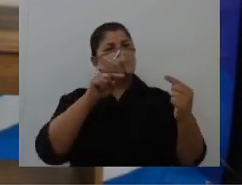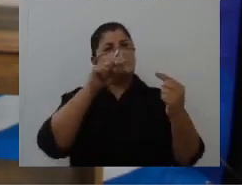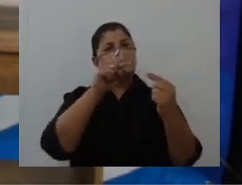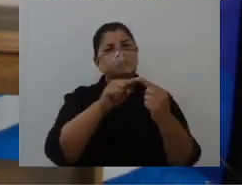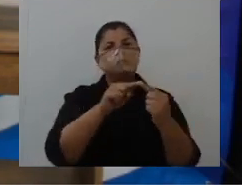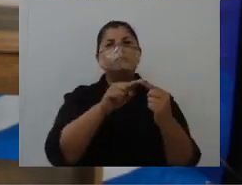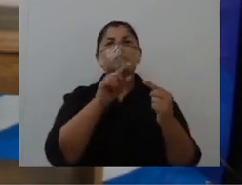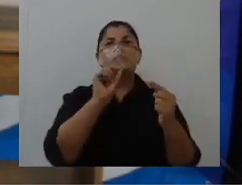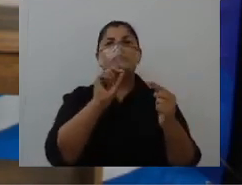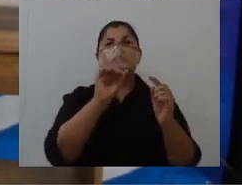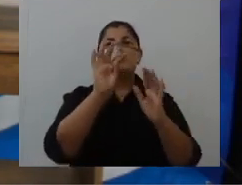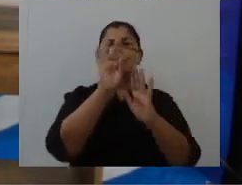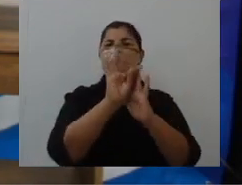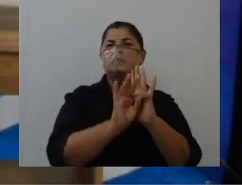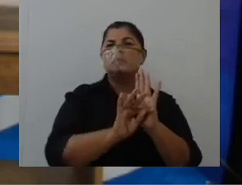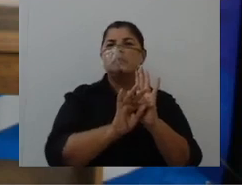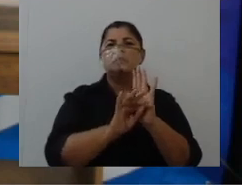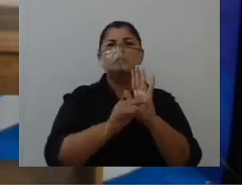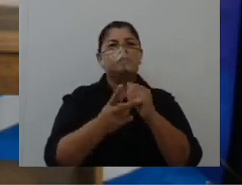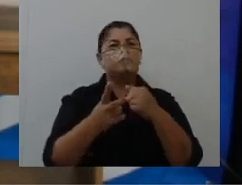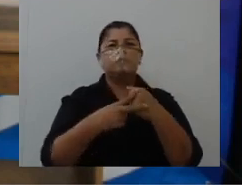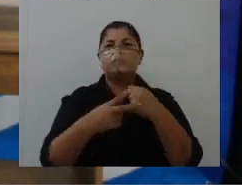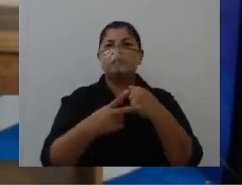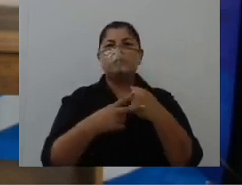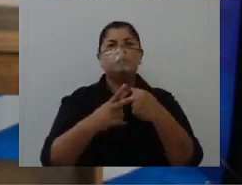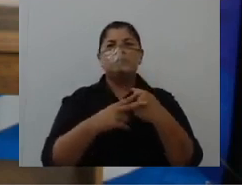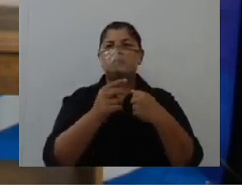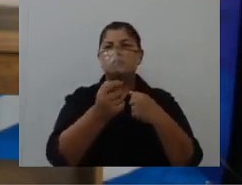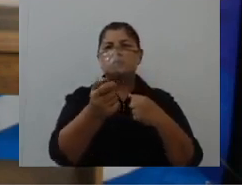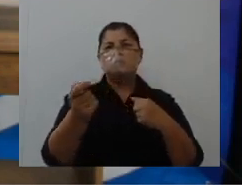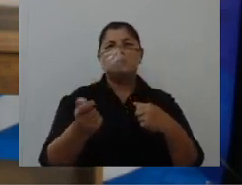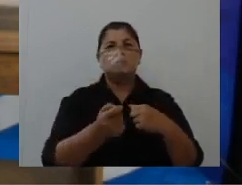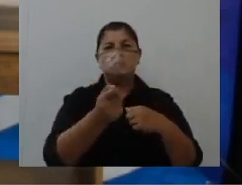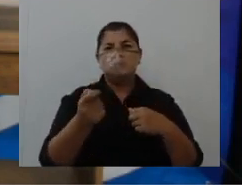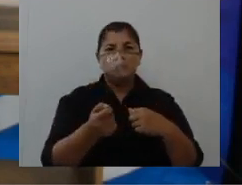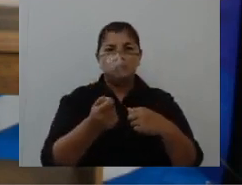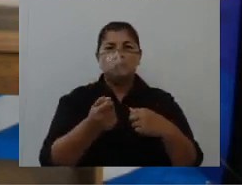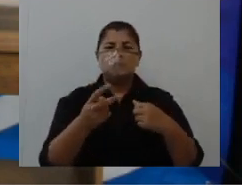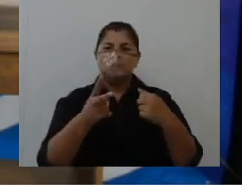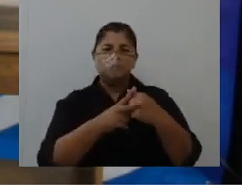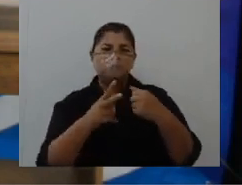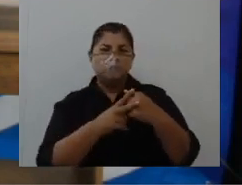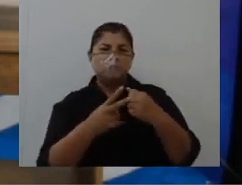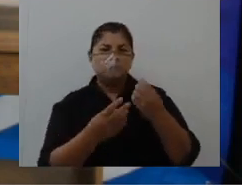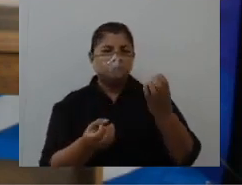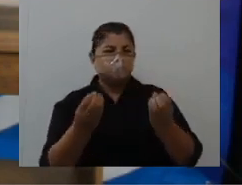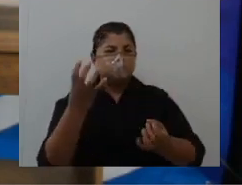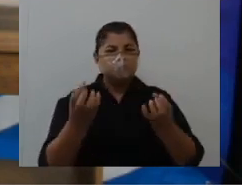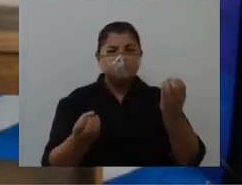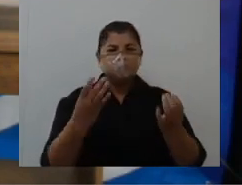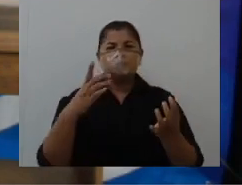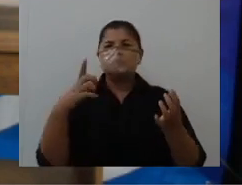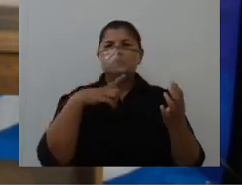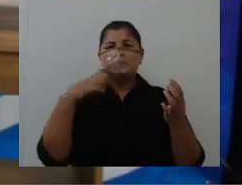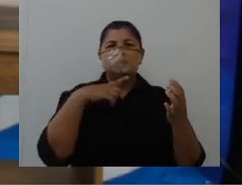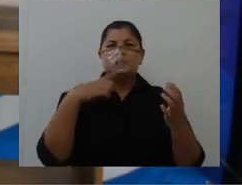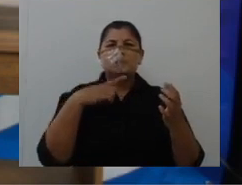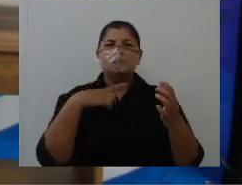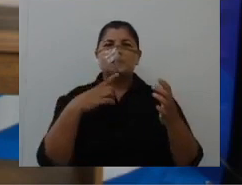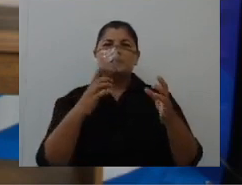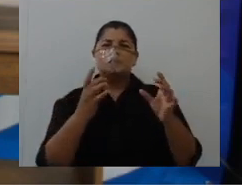um texto que você vai ver poucos verbos na descrição. E quando esses verbos aparecerem, vocês vão perceber que eles são